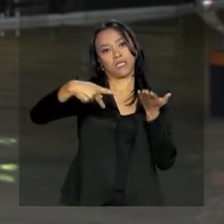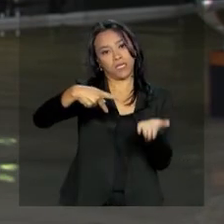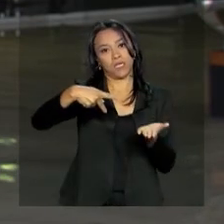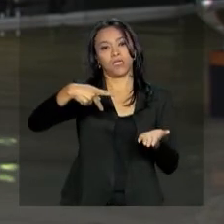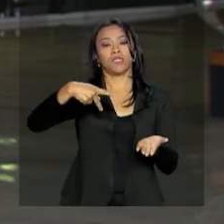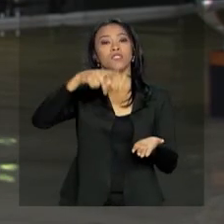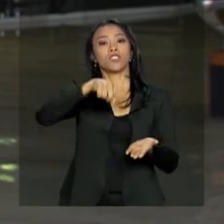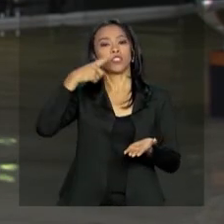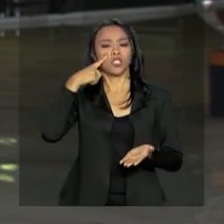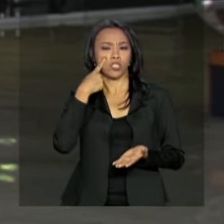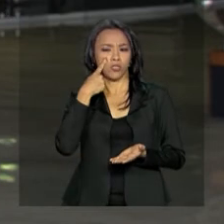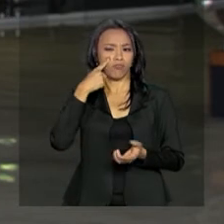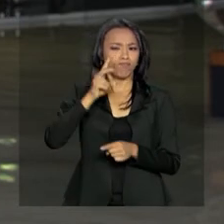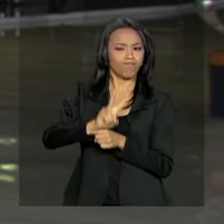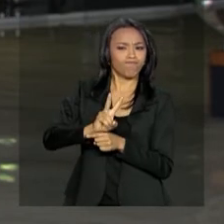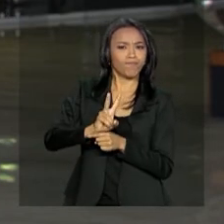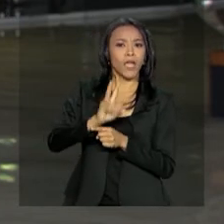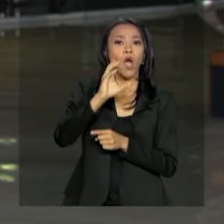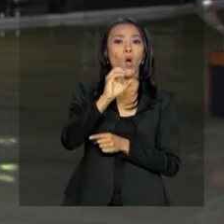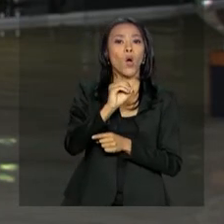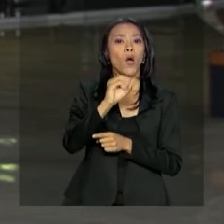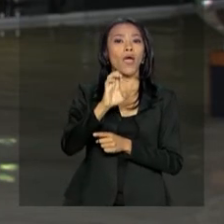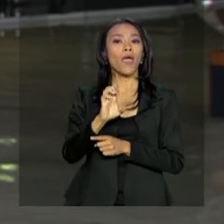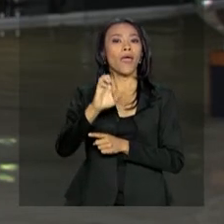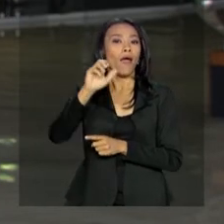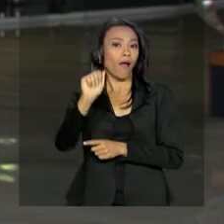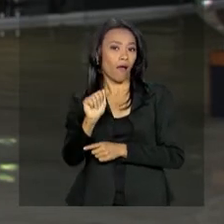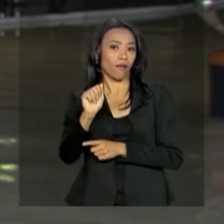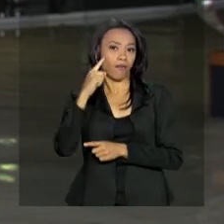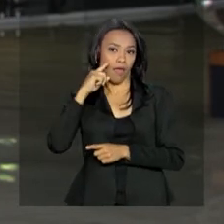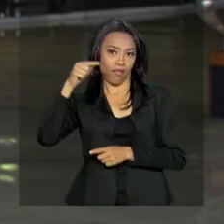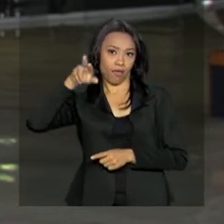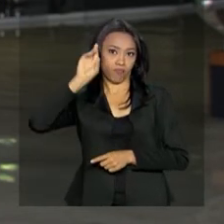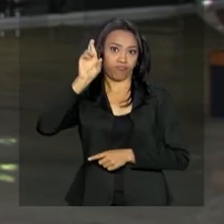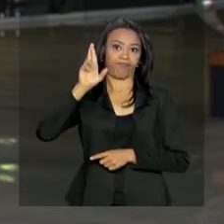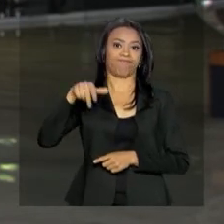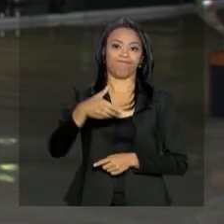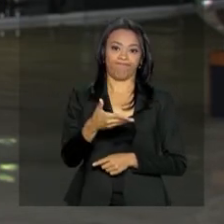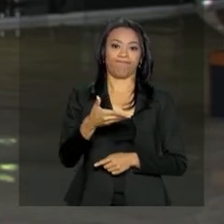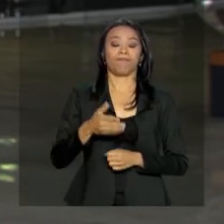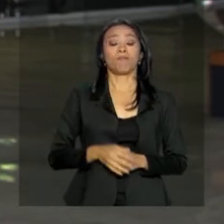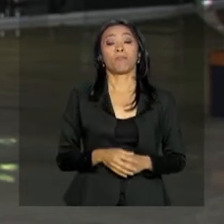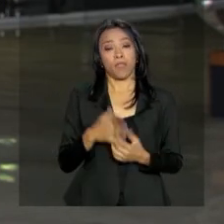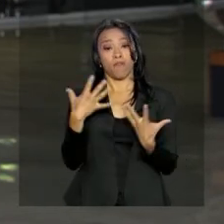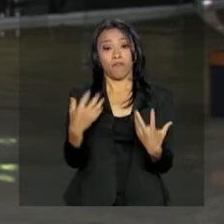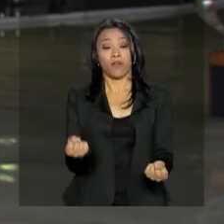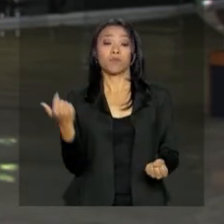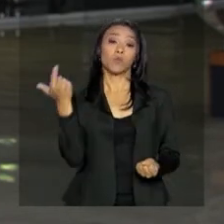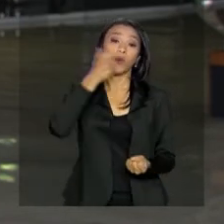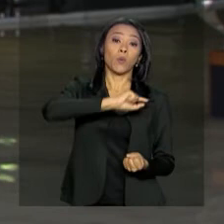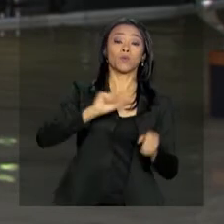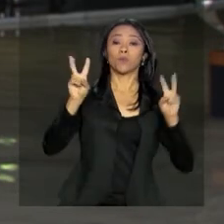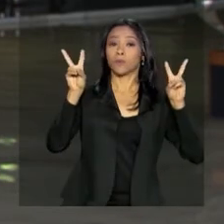Observação Eleitoral da OEA, a Organização dos Estados Americanos. Vamos falar agora de